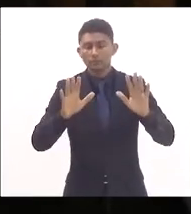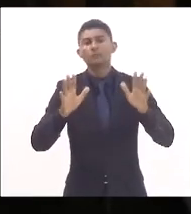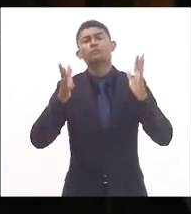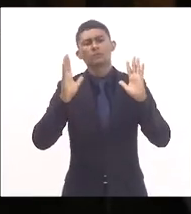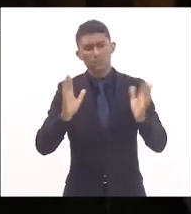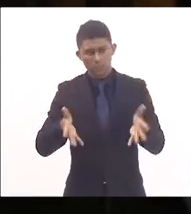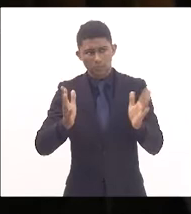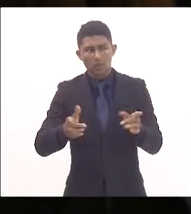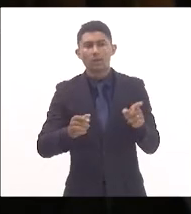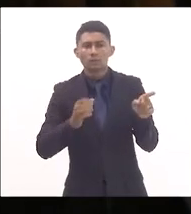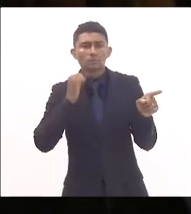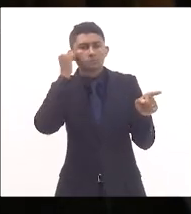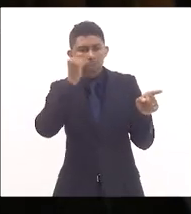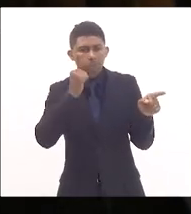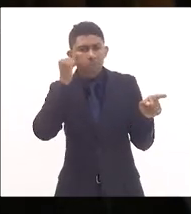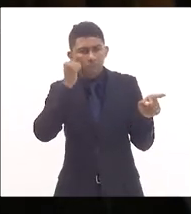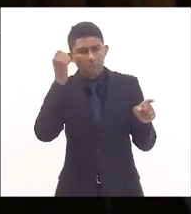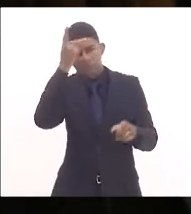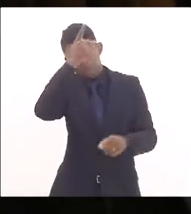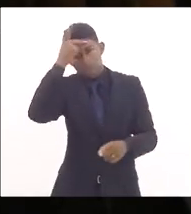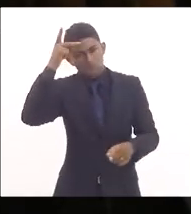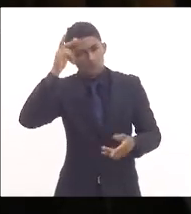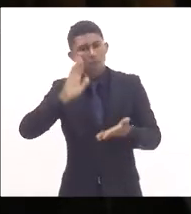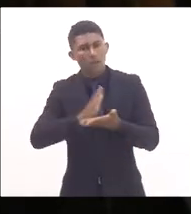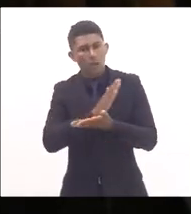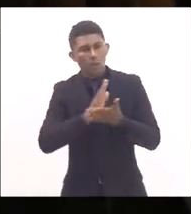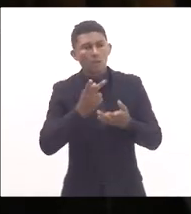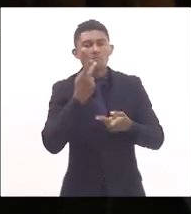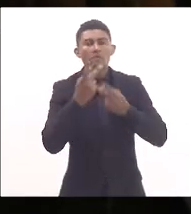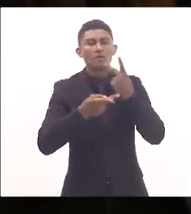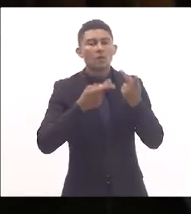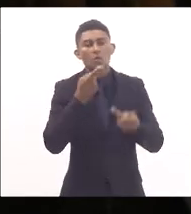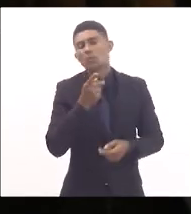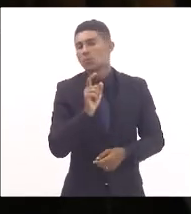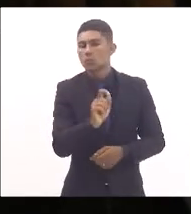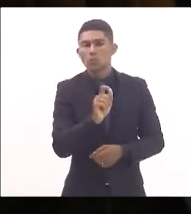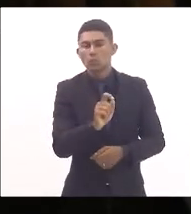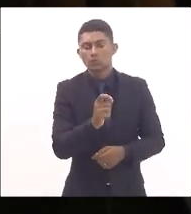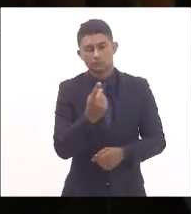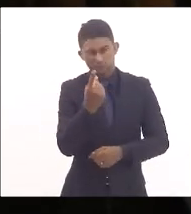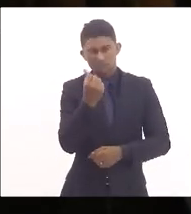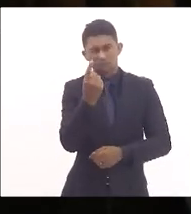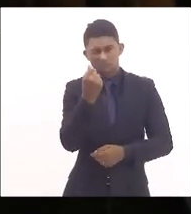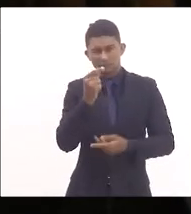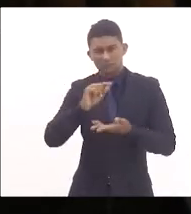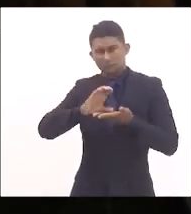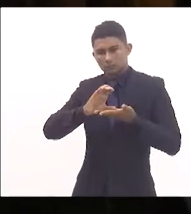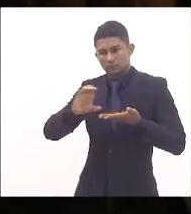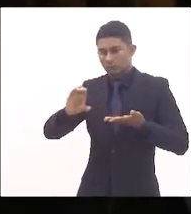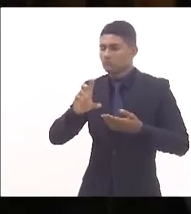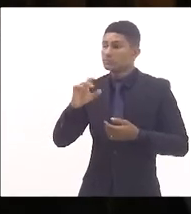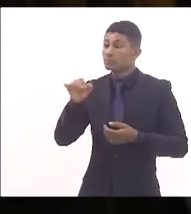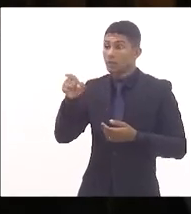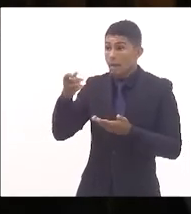no Senado falando que a compensação seria quando as perdas